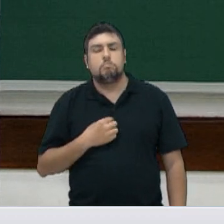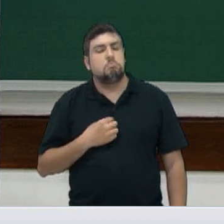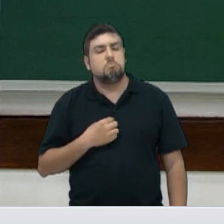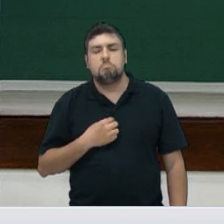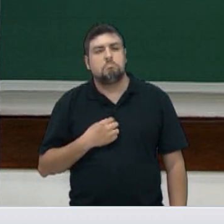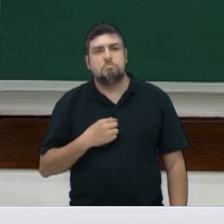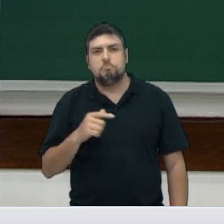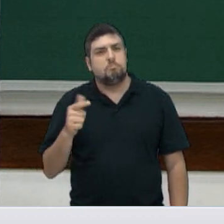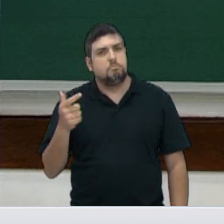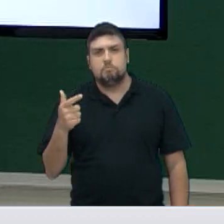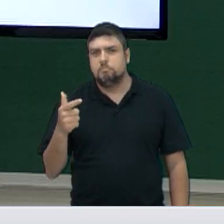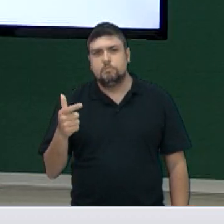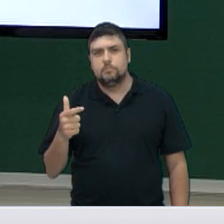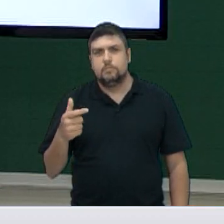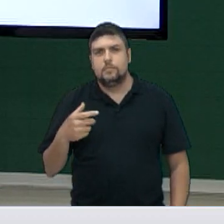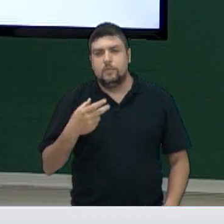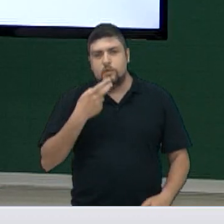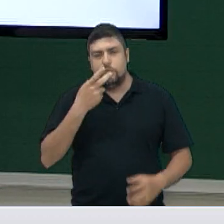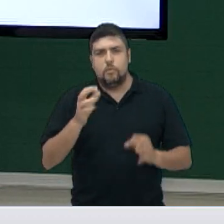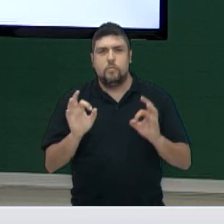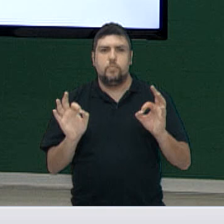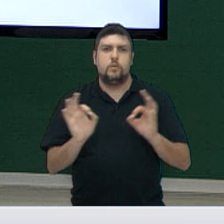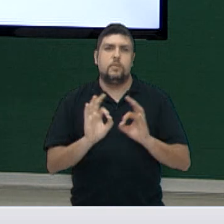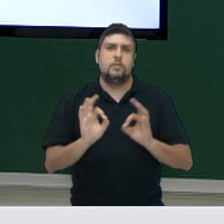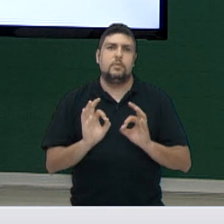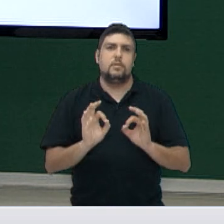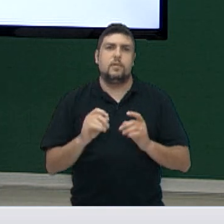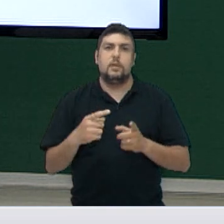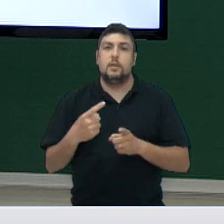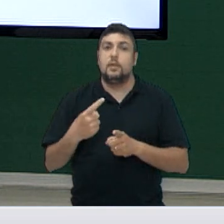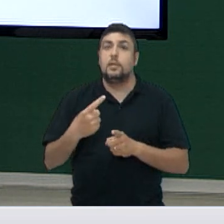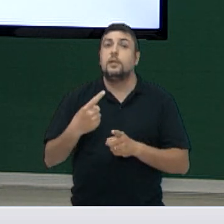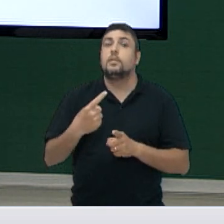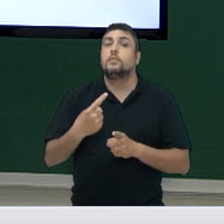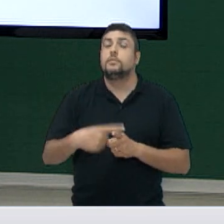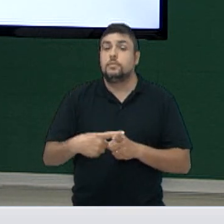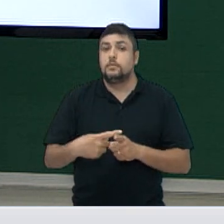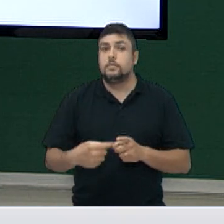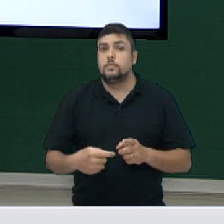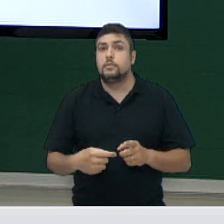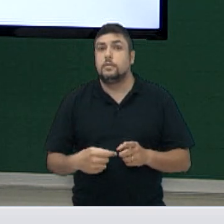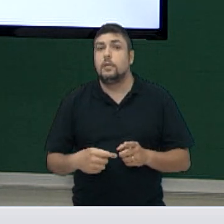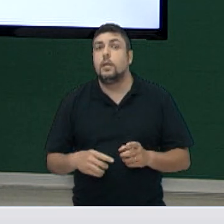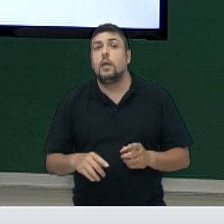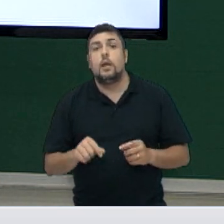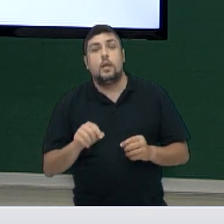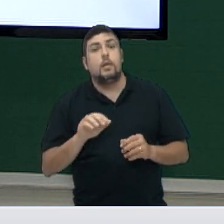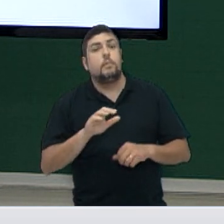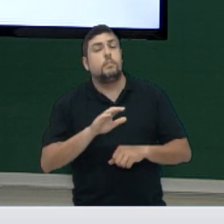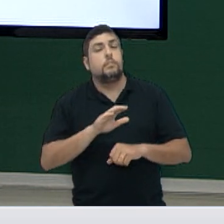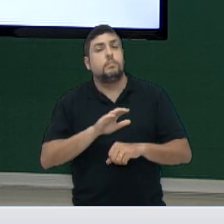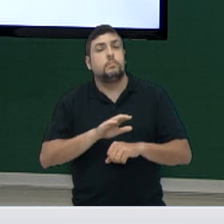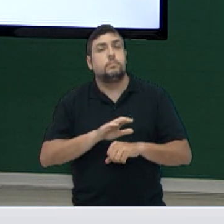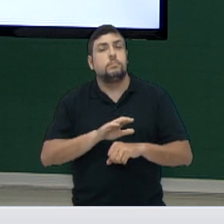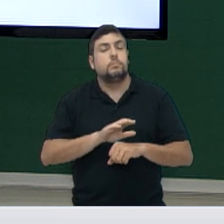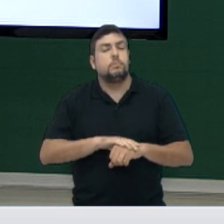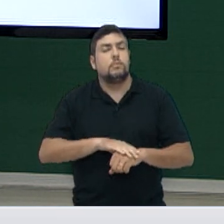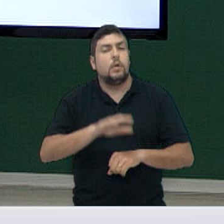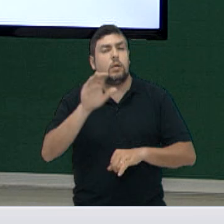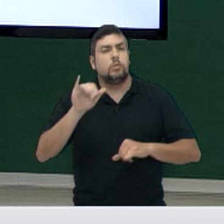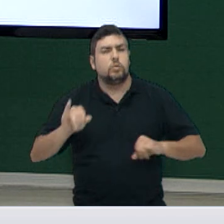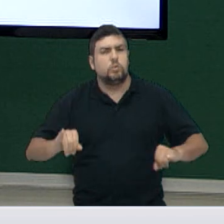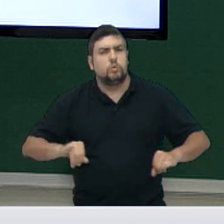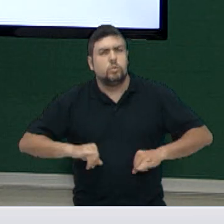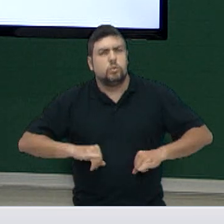Não, não falamos. Até porque falamos que o Brasil que sofrerá